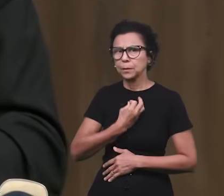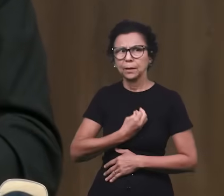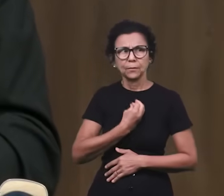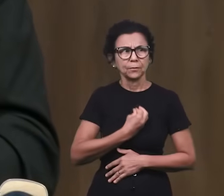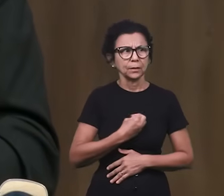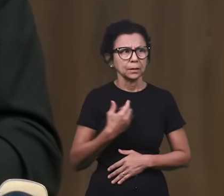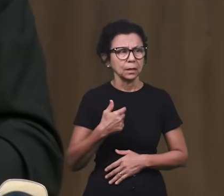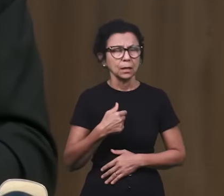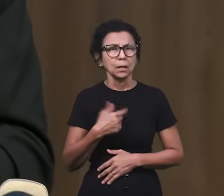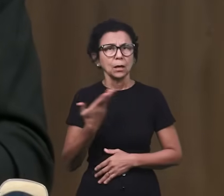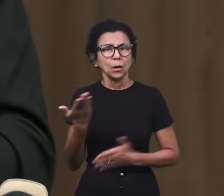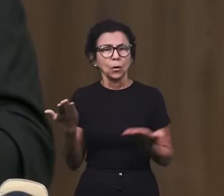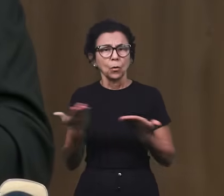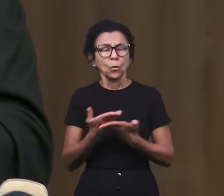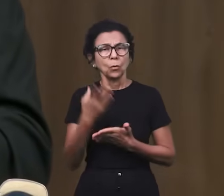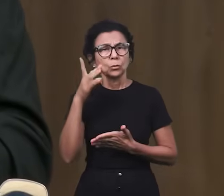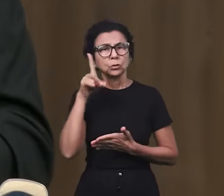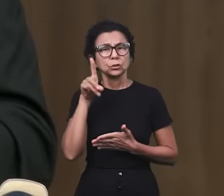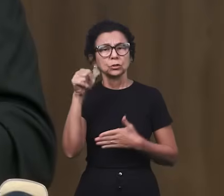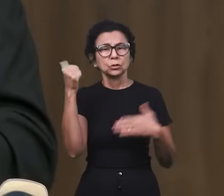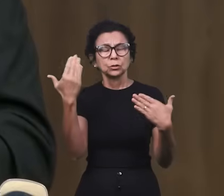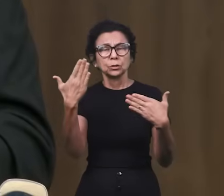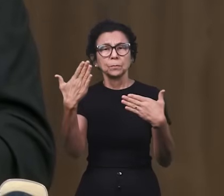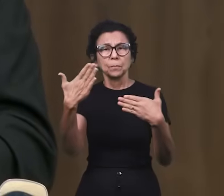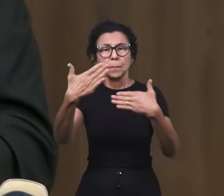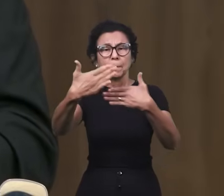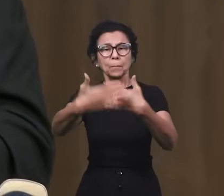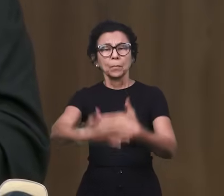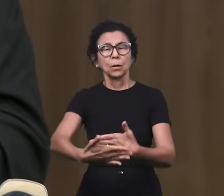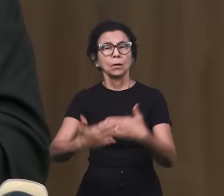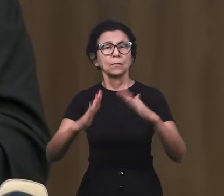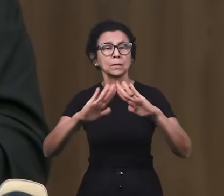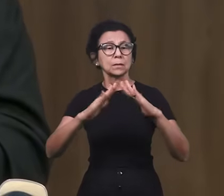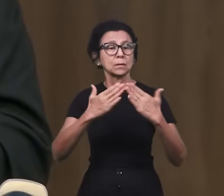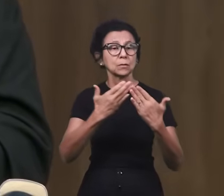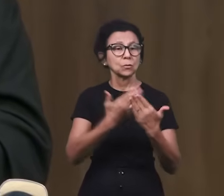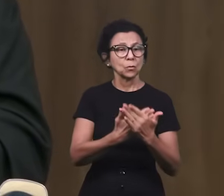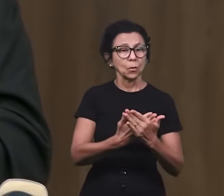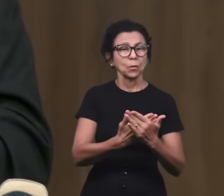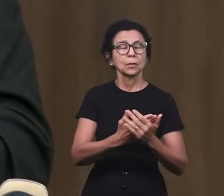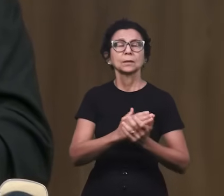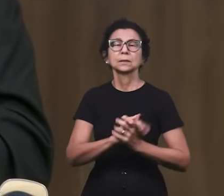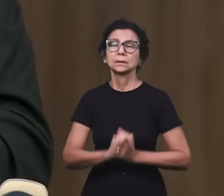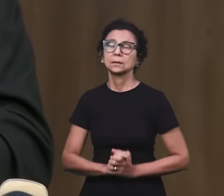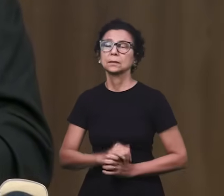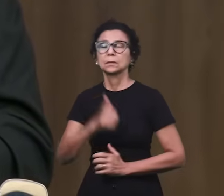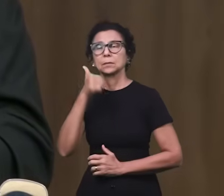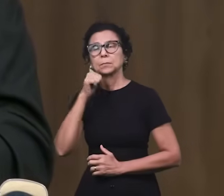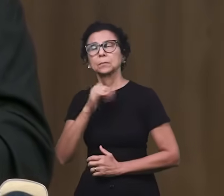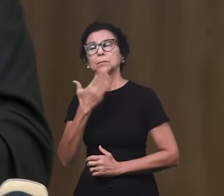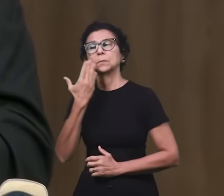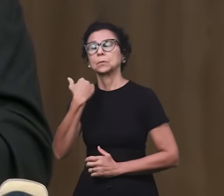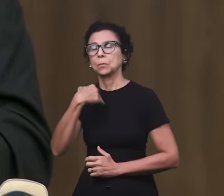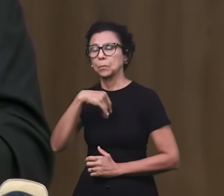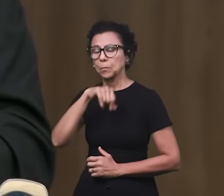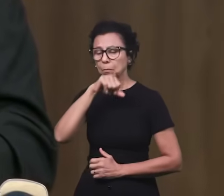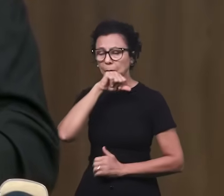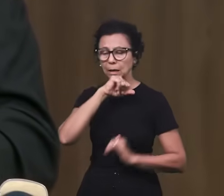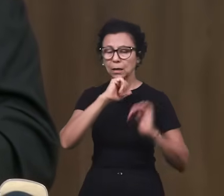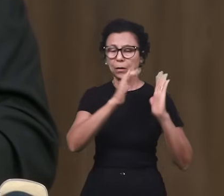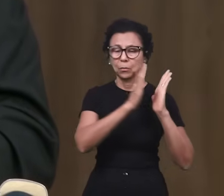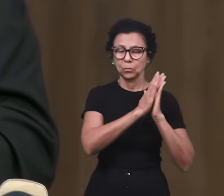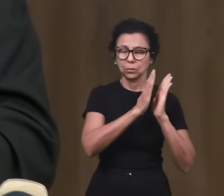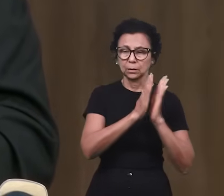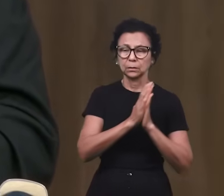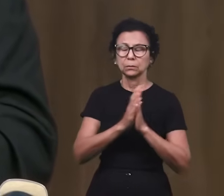hoje. E ela faz a prova sabendo, não, meus pais estão lá. Glória a Jesus. No clamor, na intercessão, na oração.